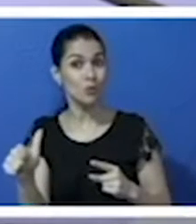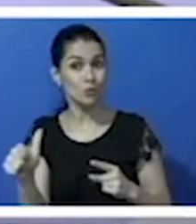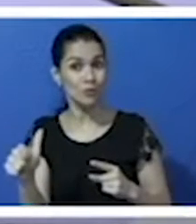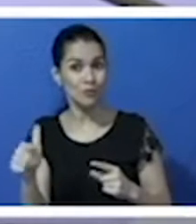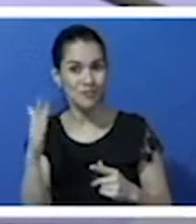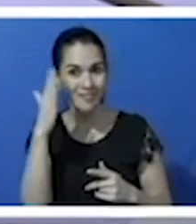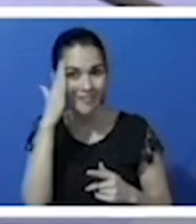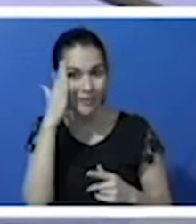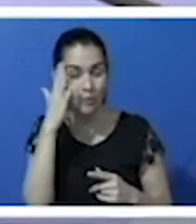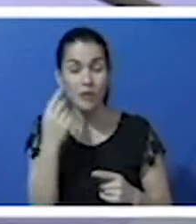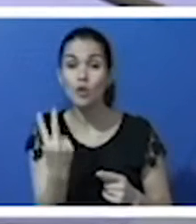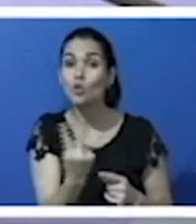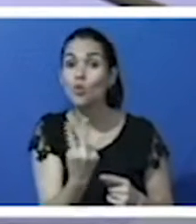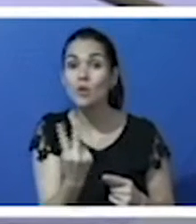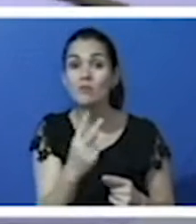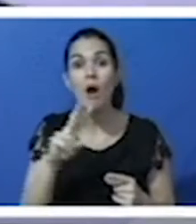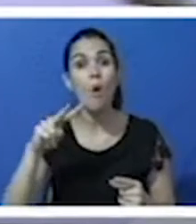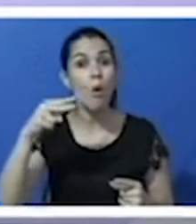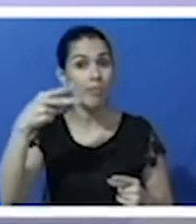quadrado duas vezes.